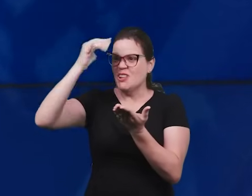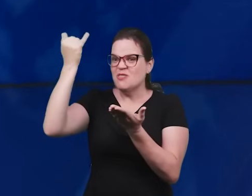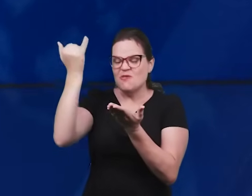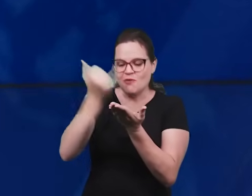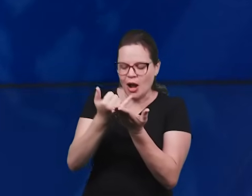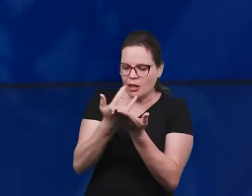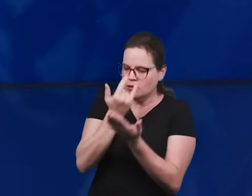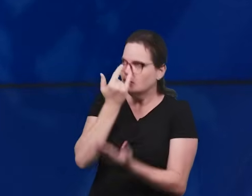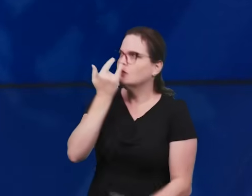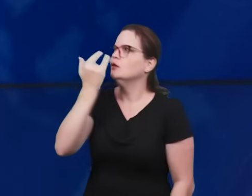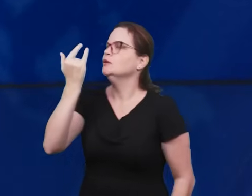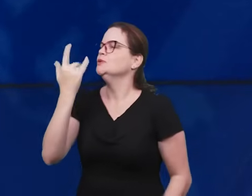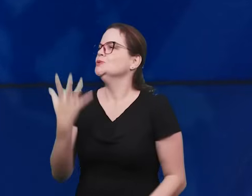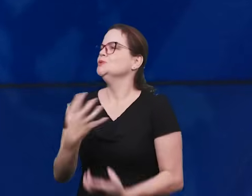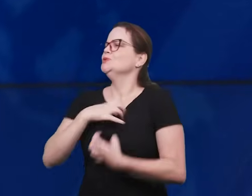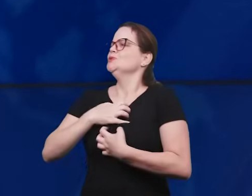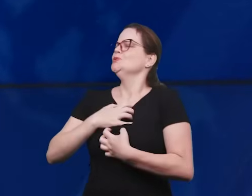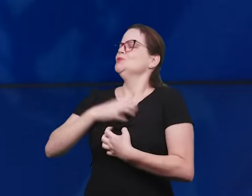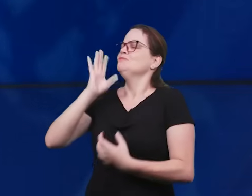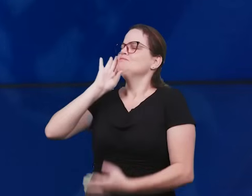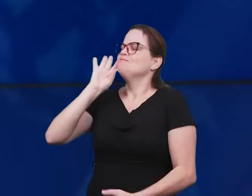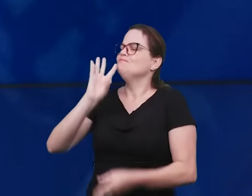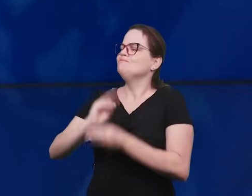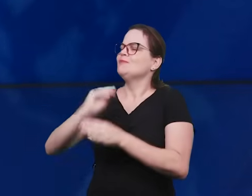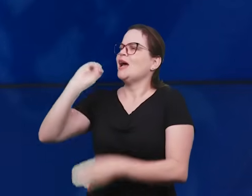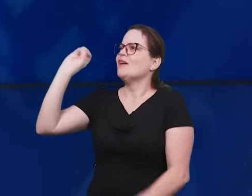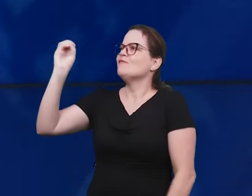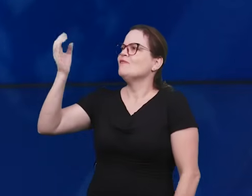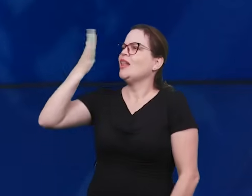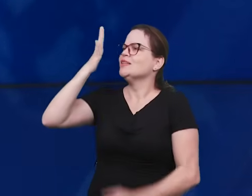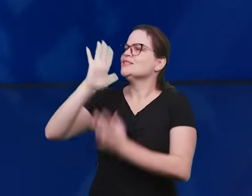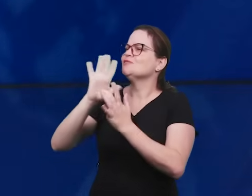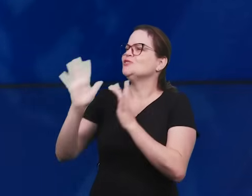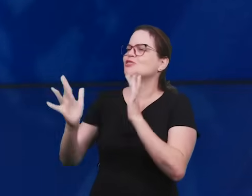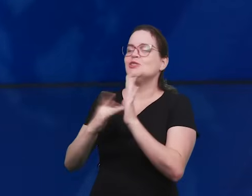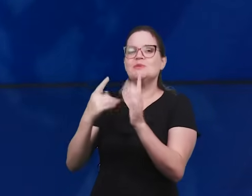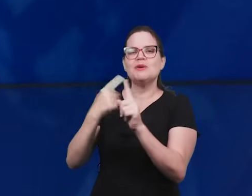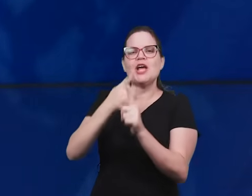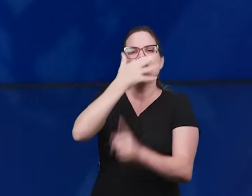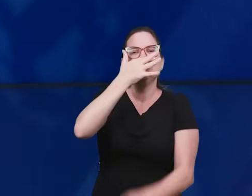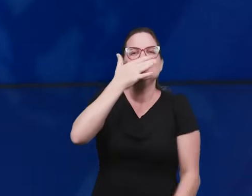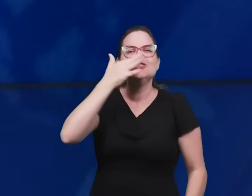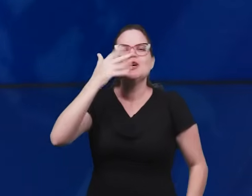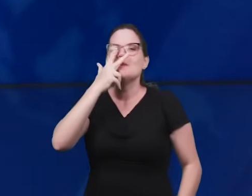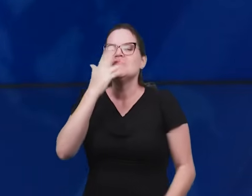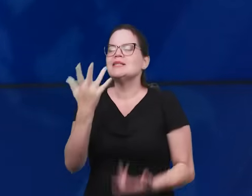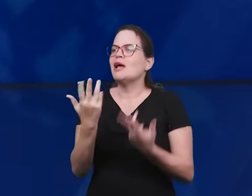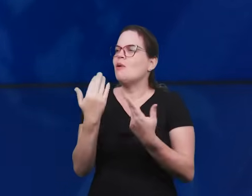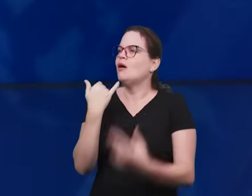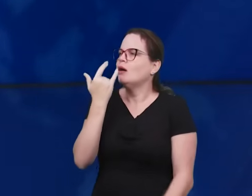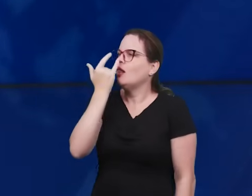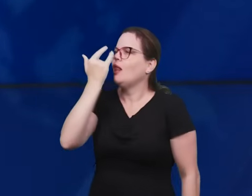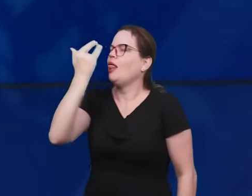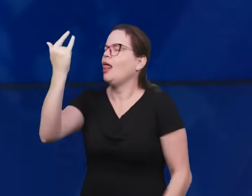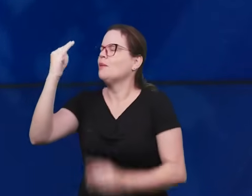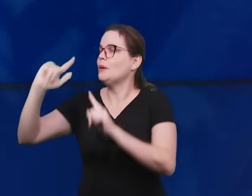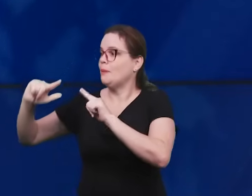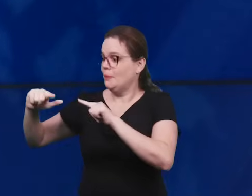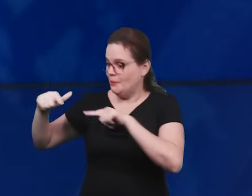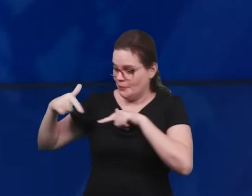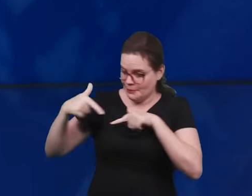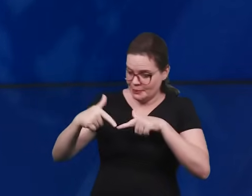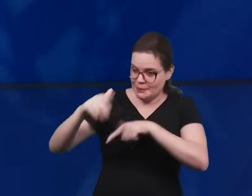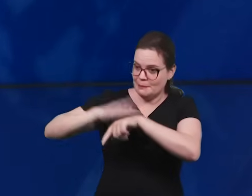o bom cheiro de Cristo, ou seja, aquilo que Ele exala por meio dos sinais e das maravilhas que